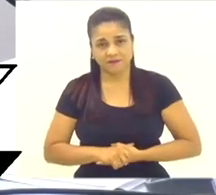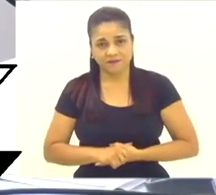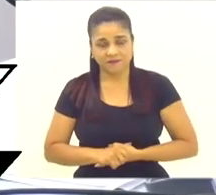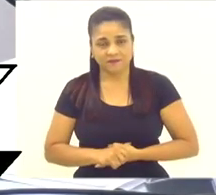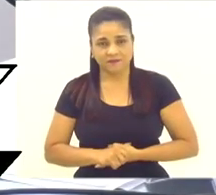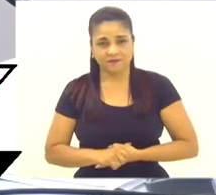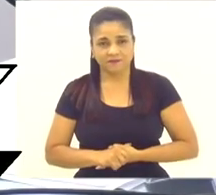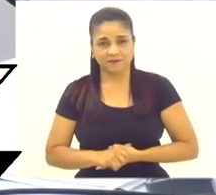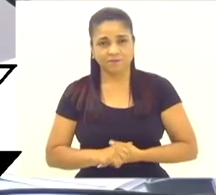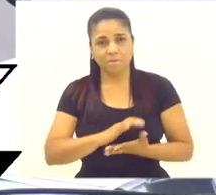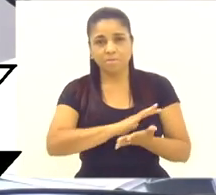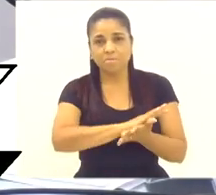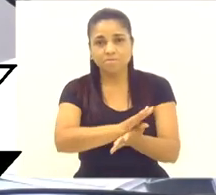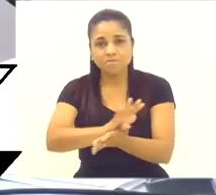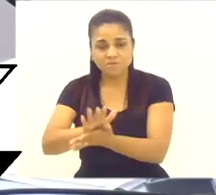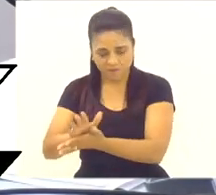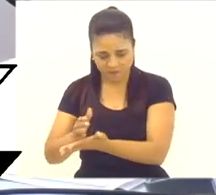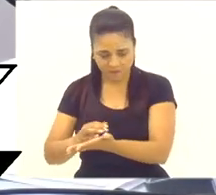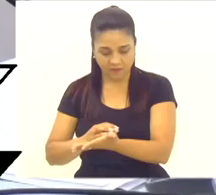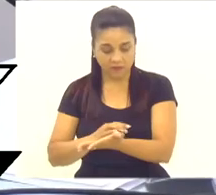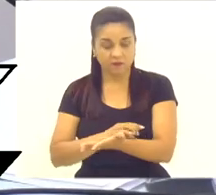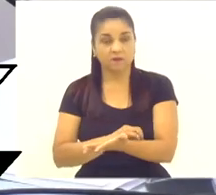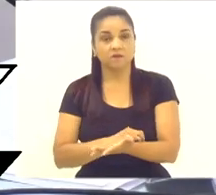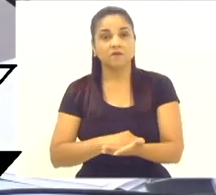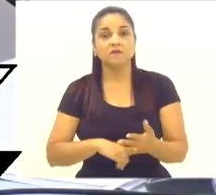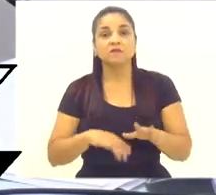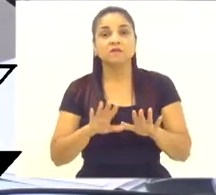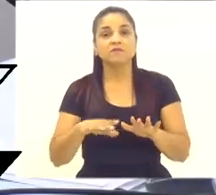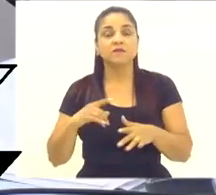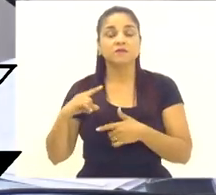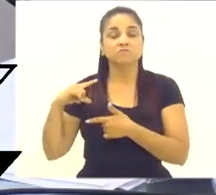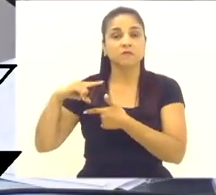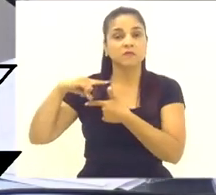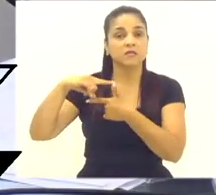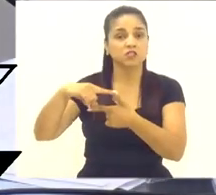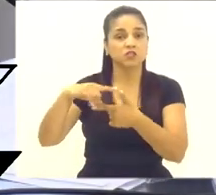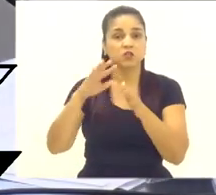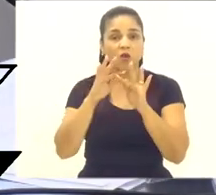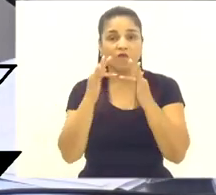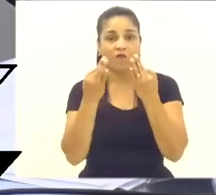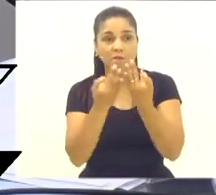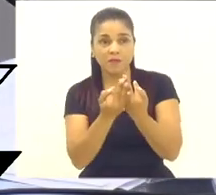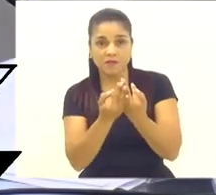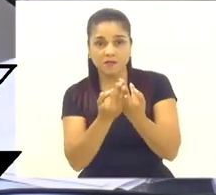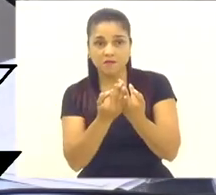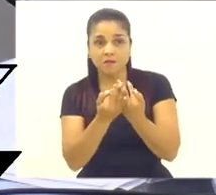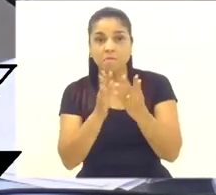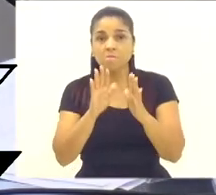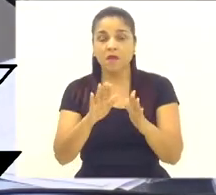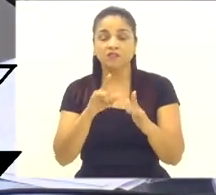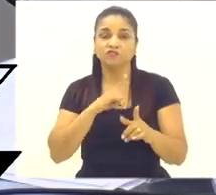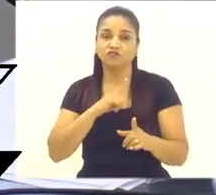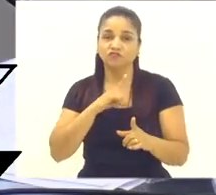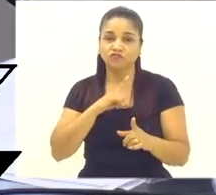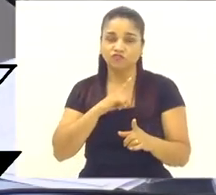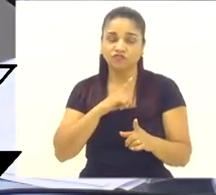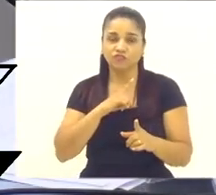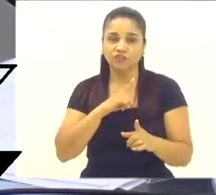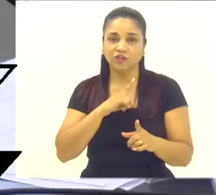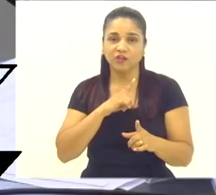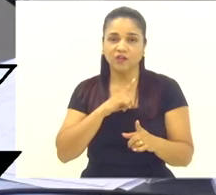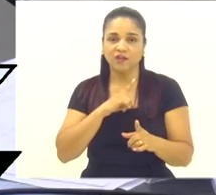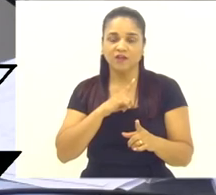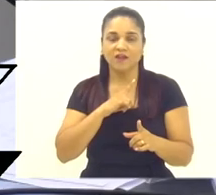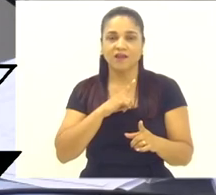e em geral também quando não vinha da prática familiar vinha da família política sempre no